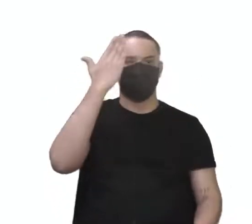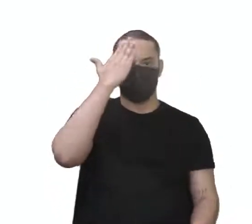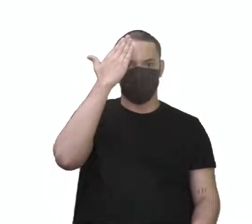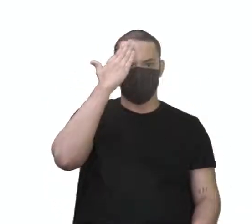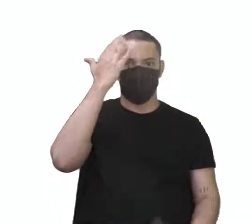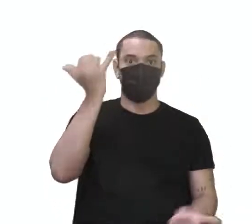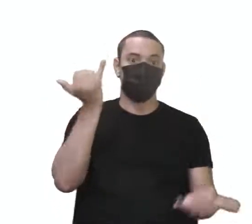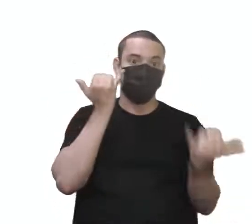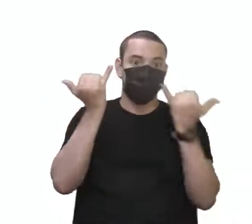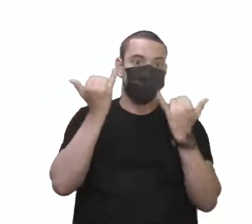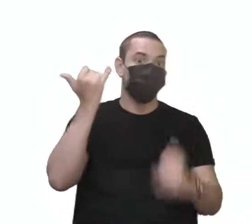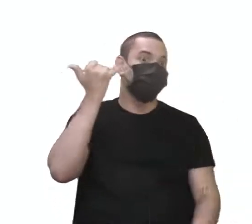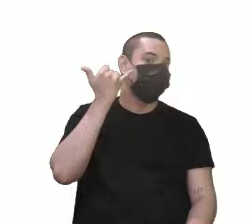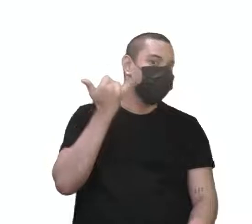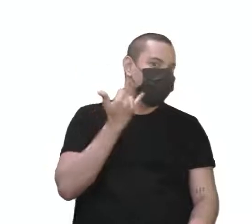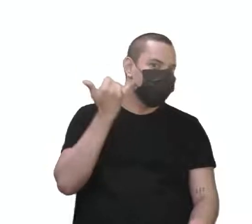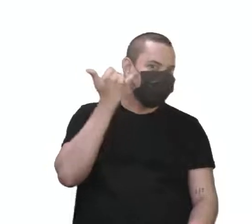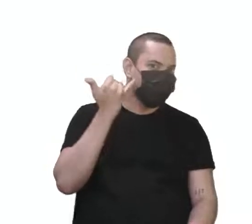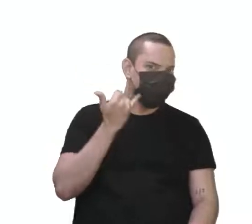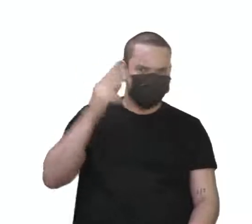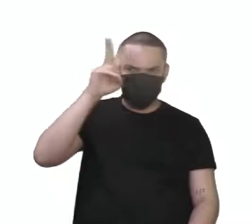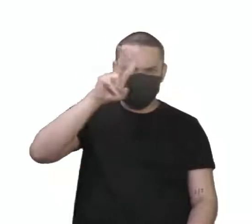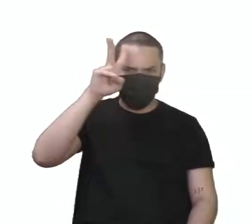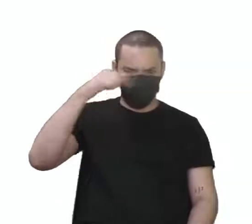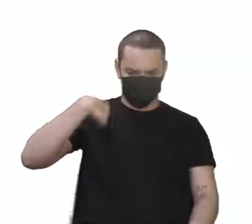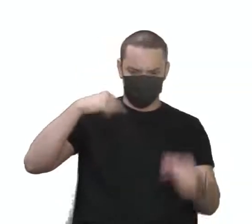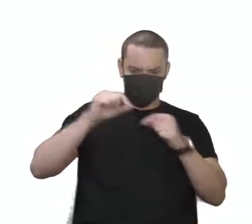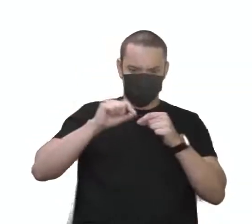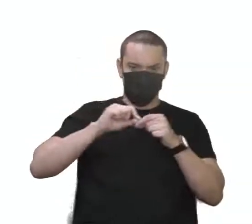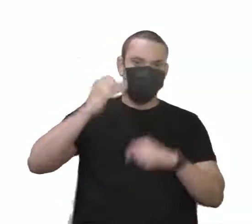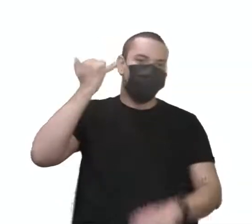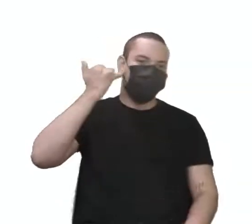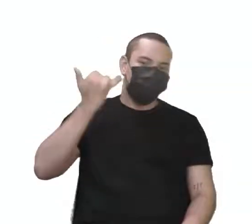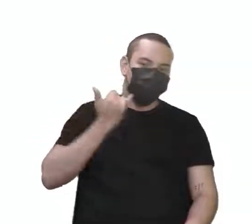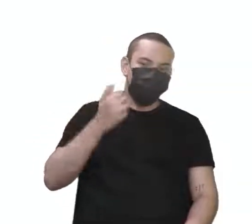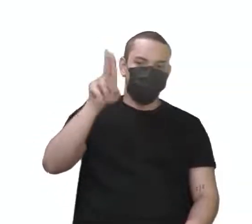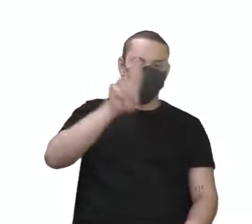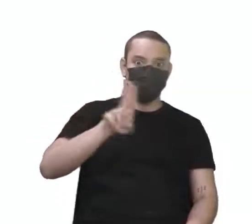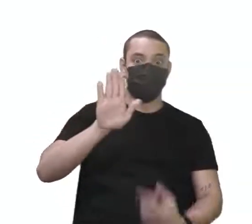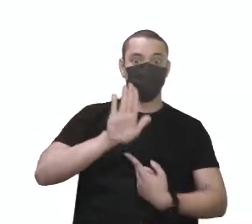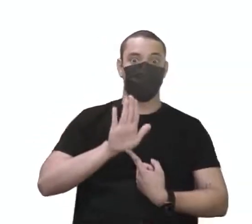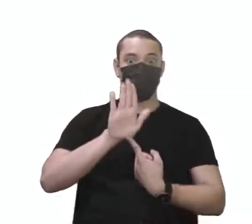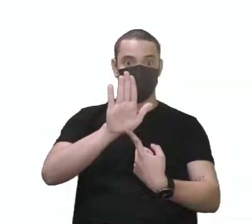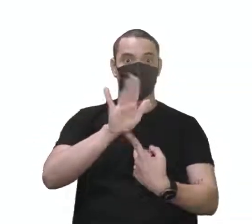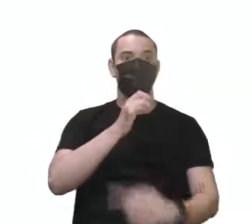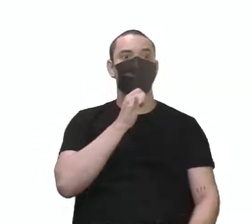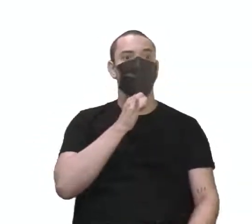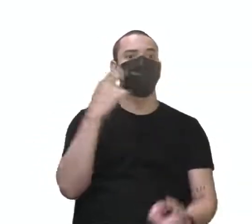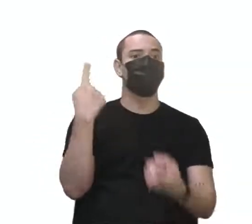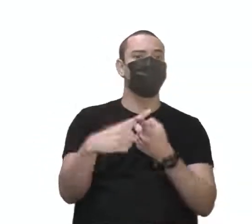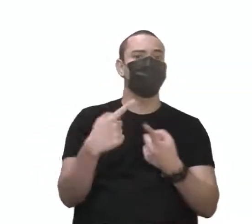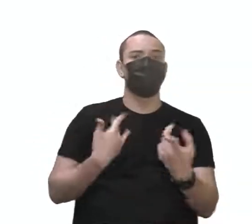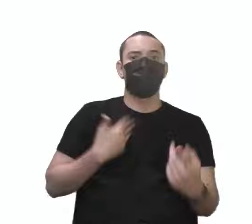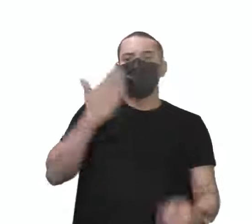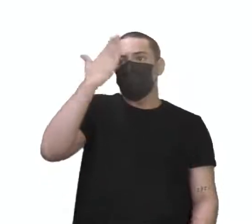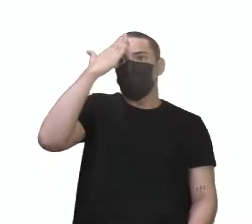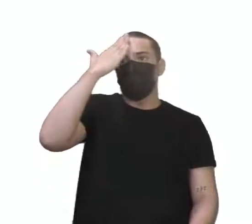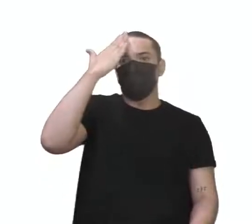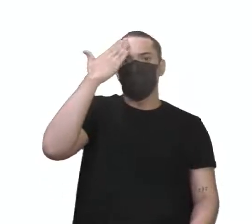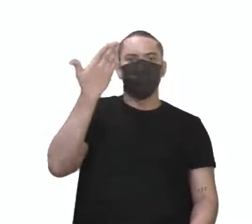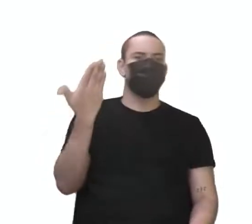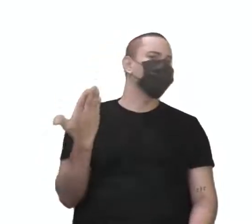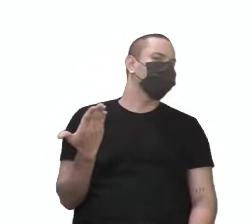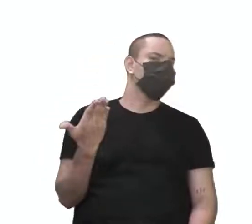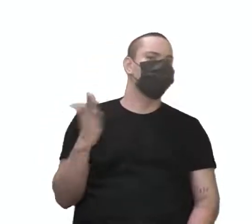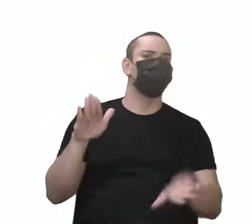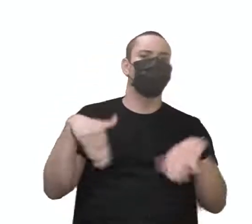informação genética do Vitor? A gente até utilizou o Vitor aqui na parada, né? O que eu quero saber? Qual